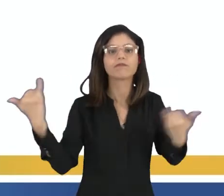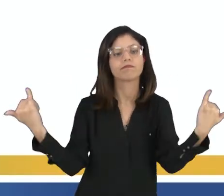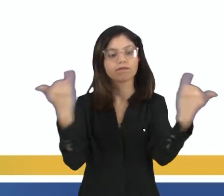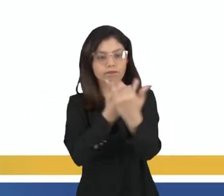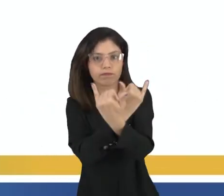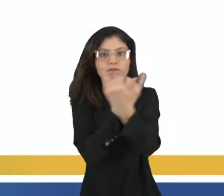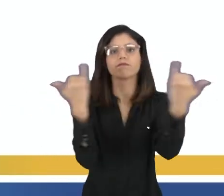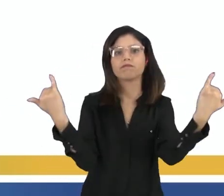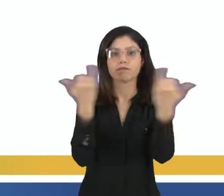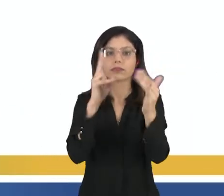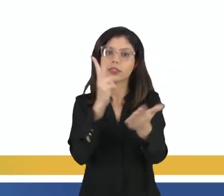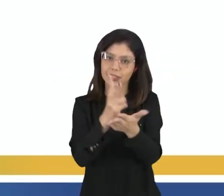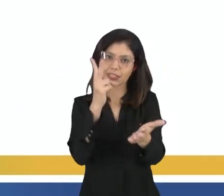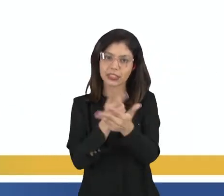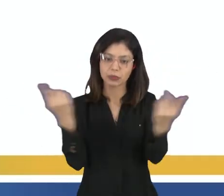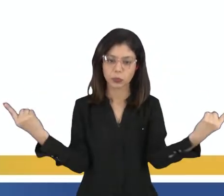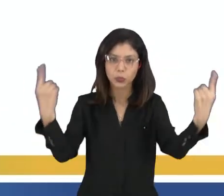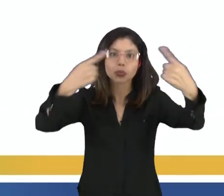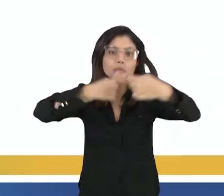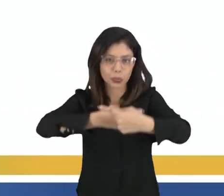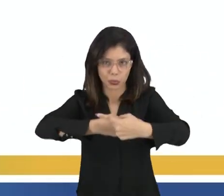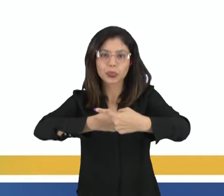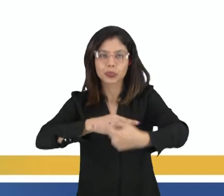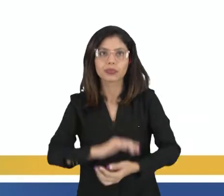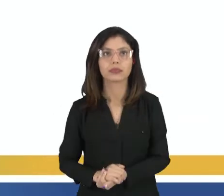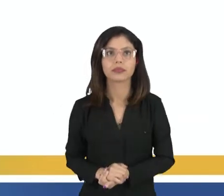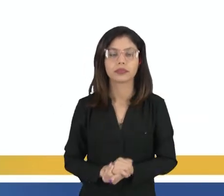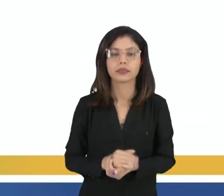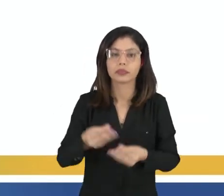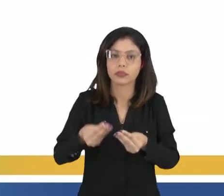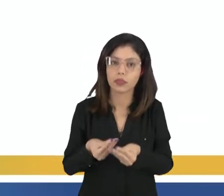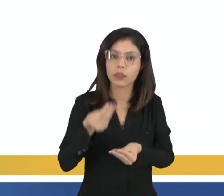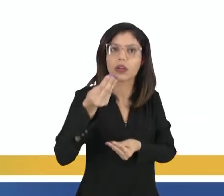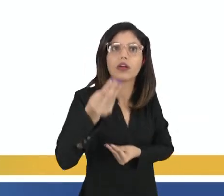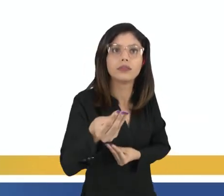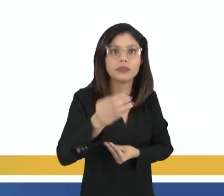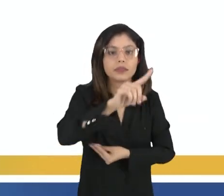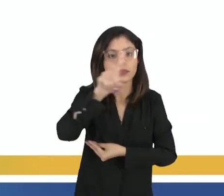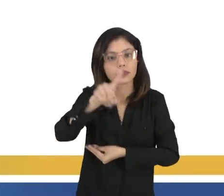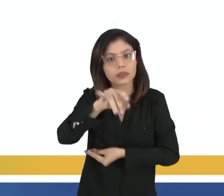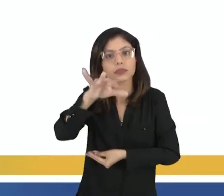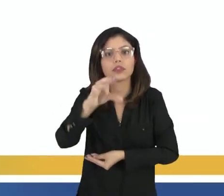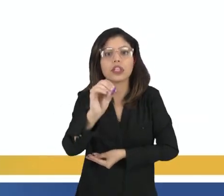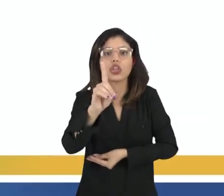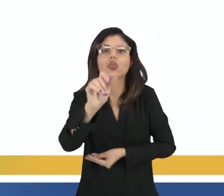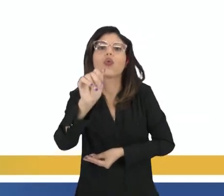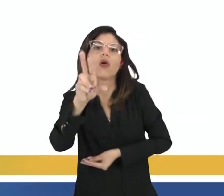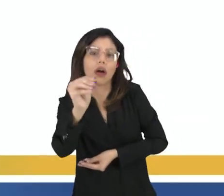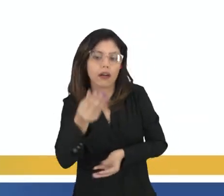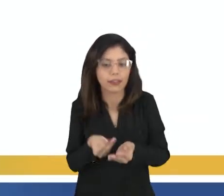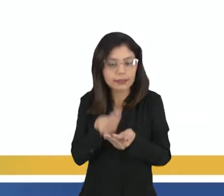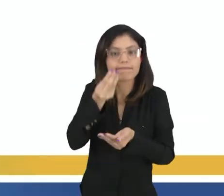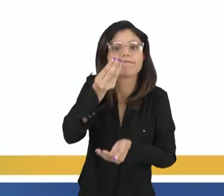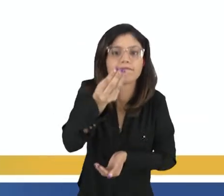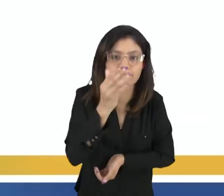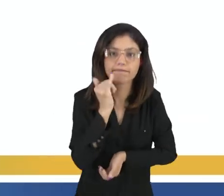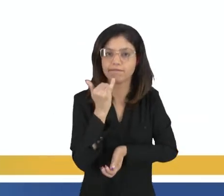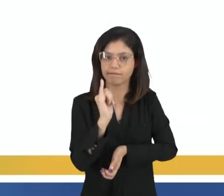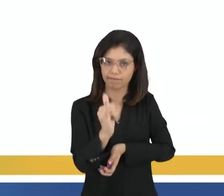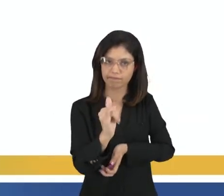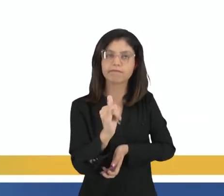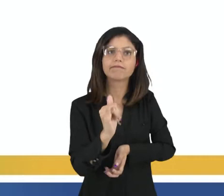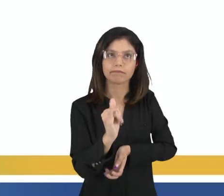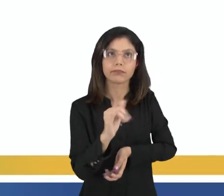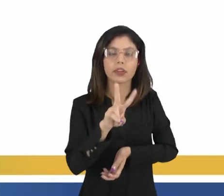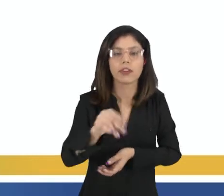é o elemento químico que vai doar elétrons. Então, se esse elemento ele doa elétrons,